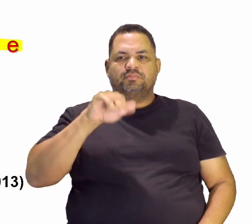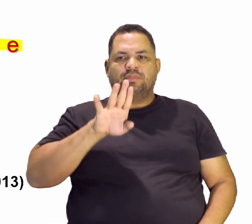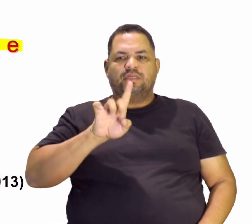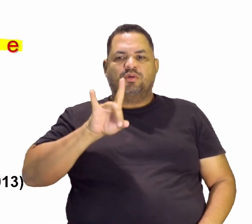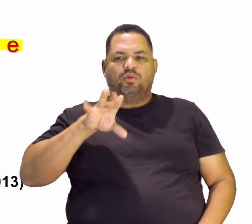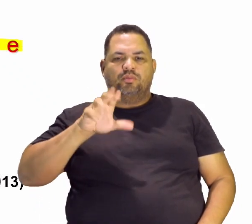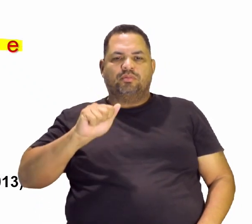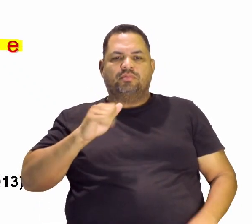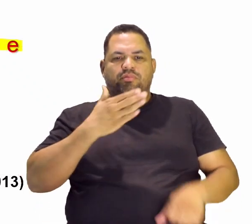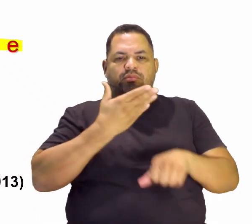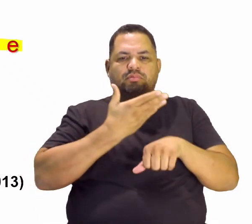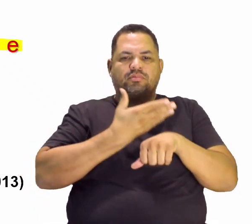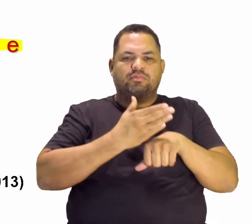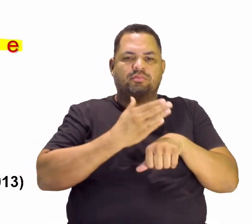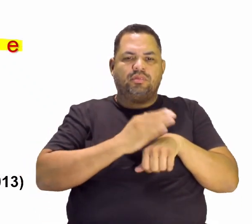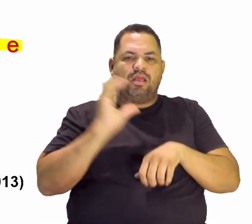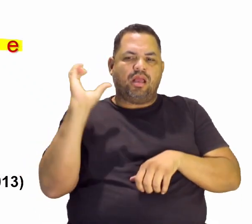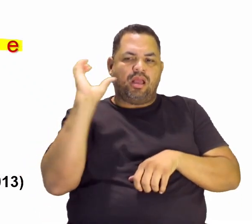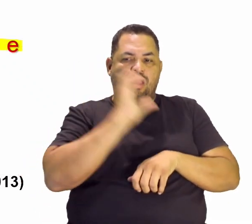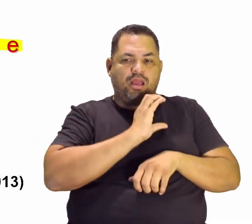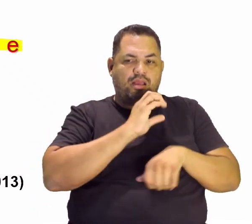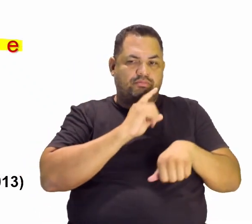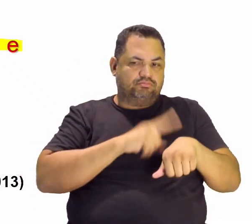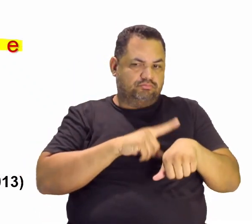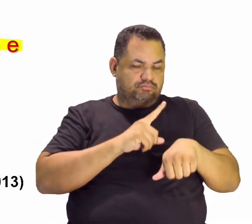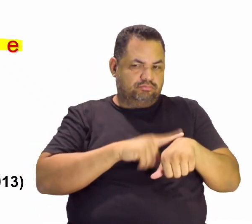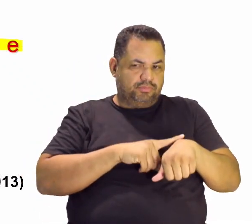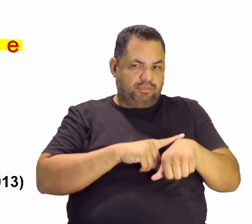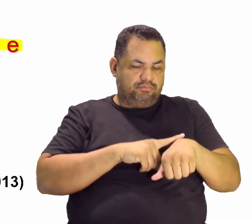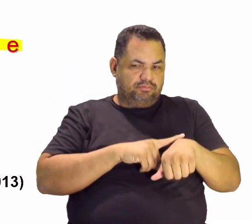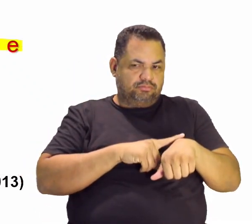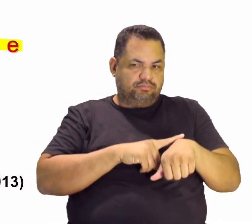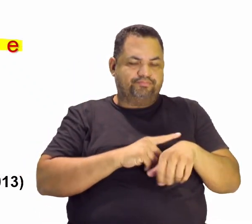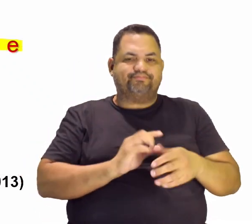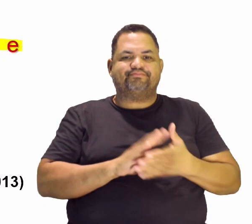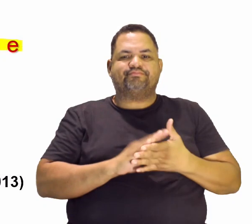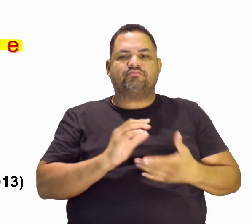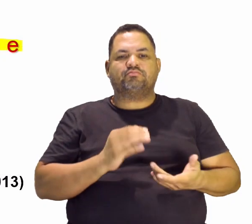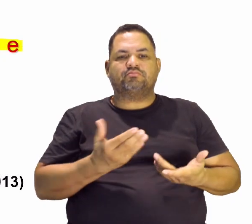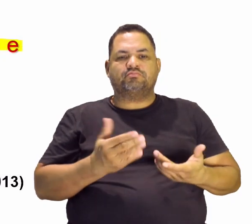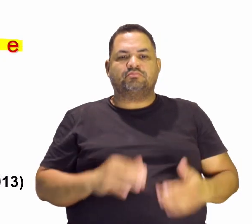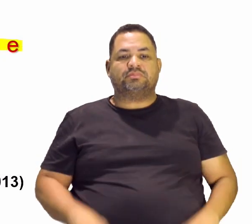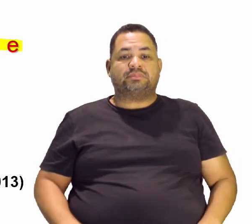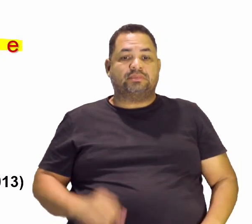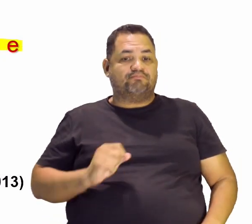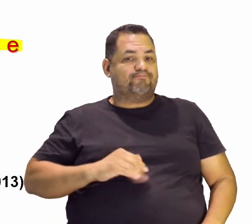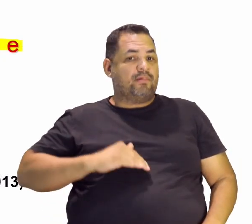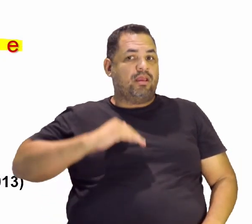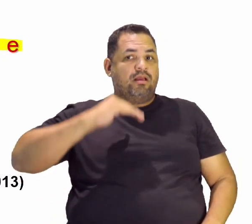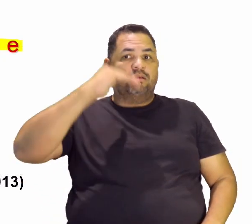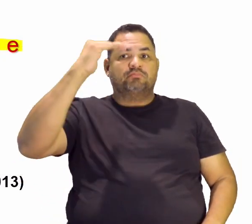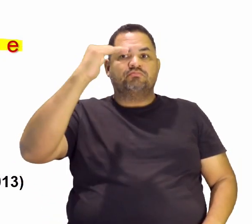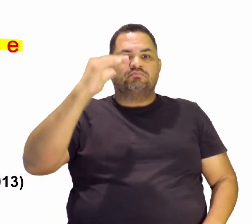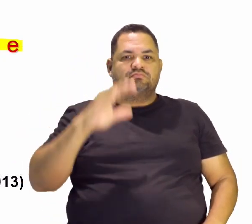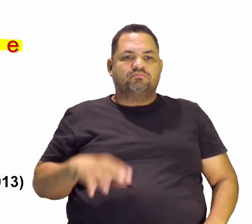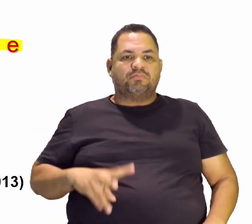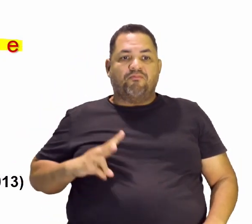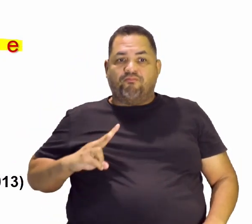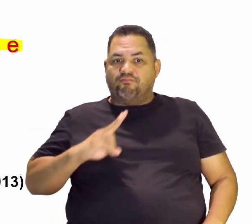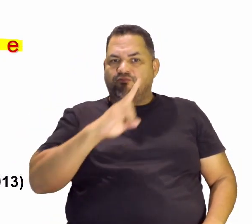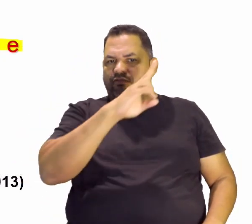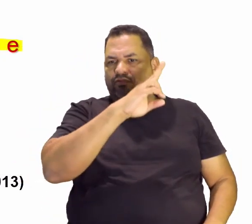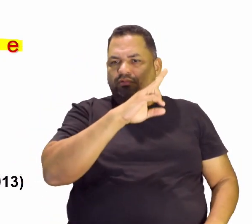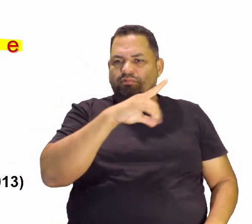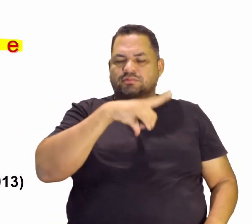Os exercícios são de curta e média duração. Só que a intensidade é como, prof? A intensidade é muito alta. Se você pensar aí que